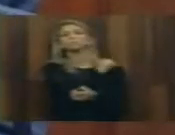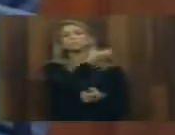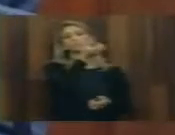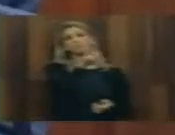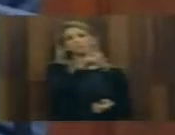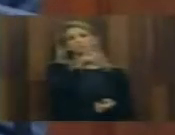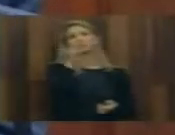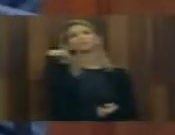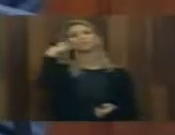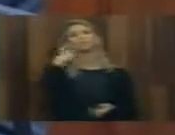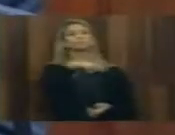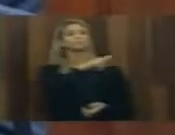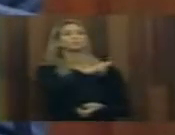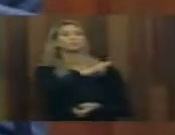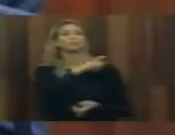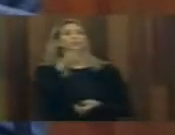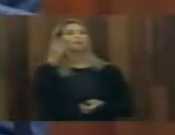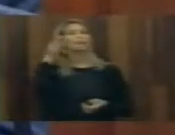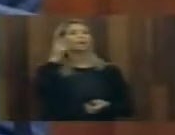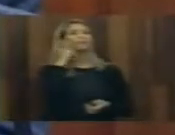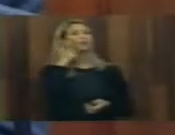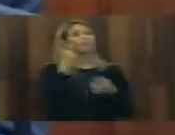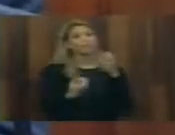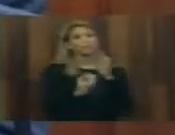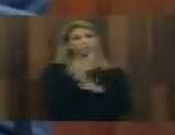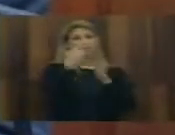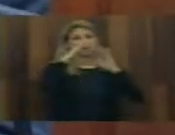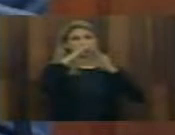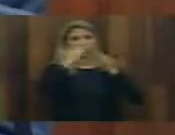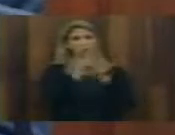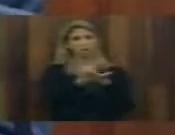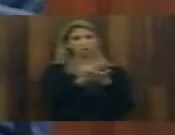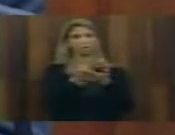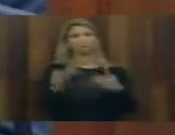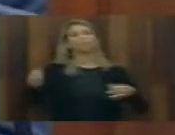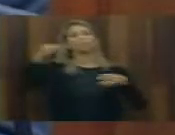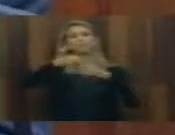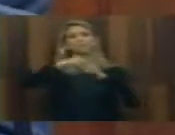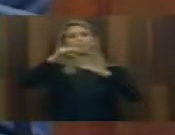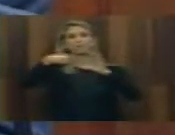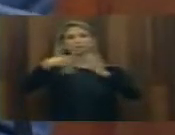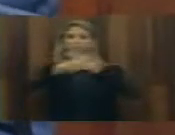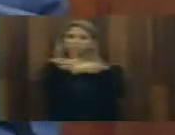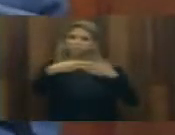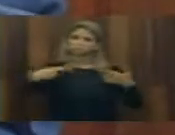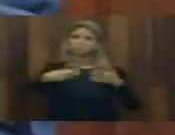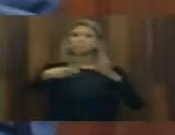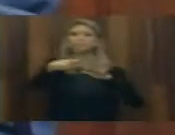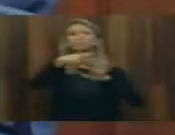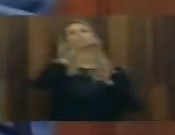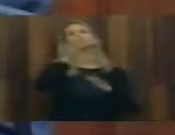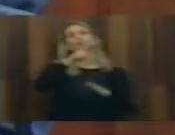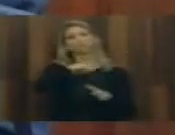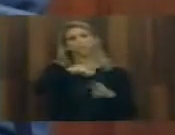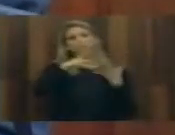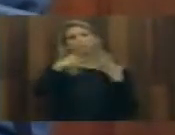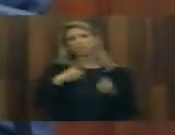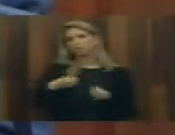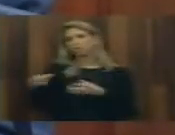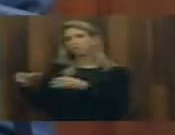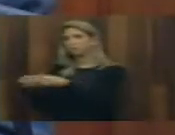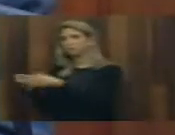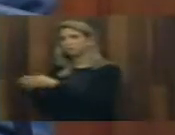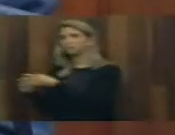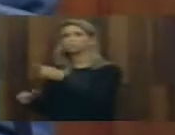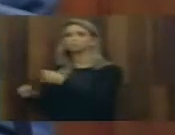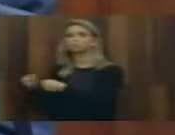Rafael Peçanha, cria a escola do Legislativo Municipal Cabo Friense e dá outras providências. O projeto tem um parecer favorável da Comissão